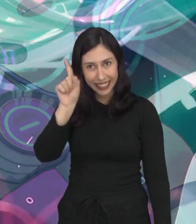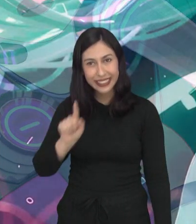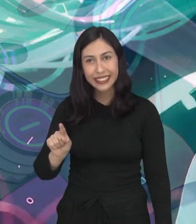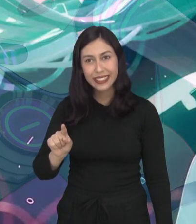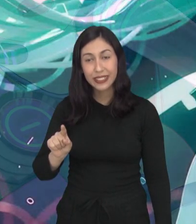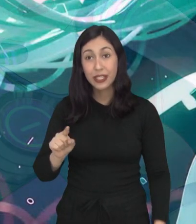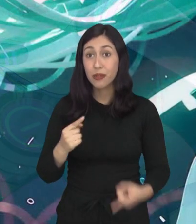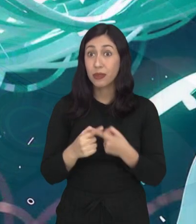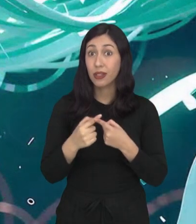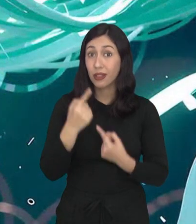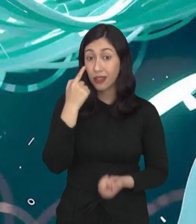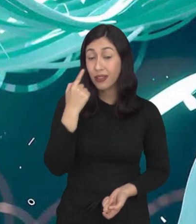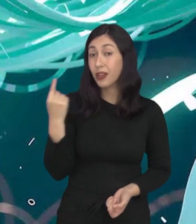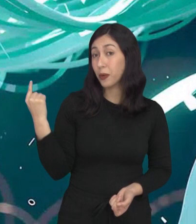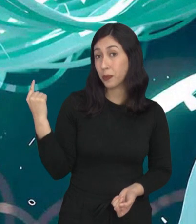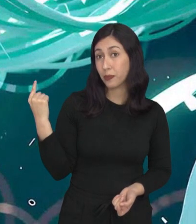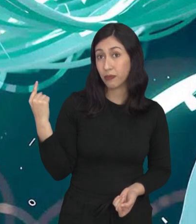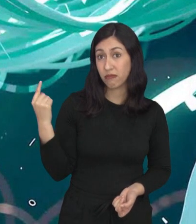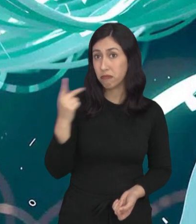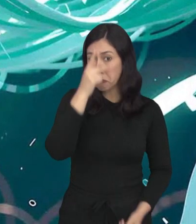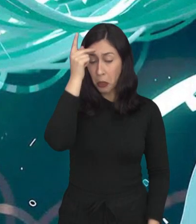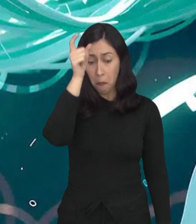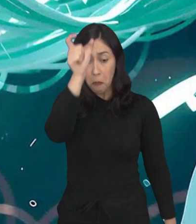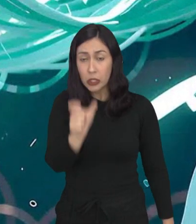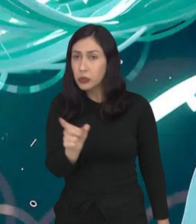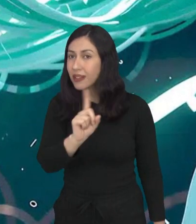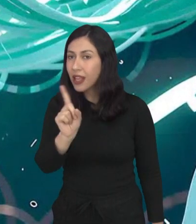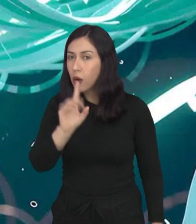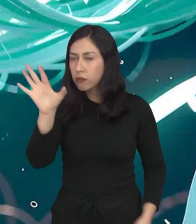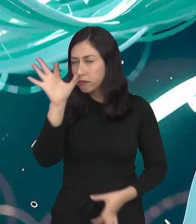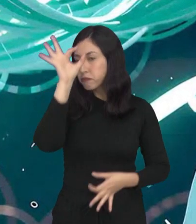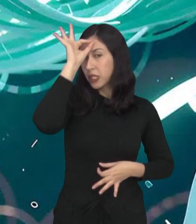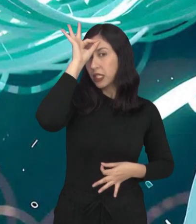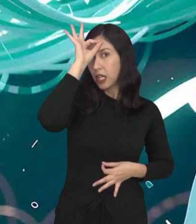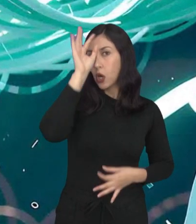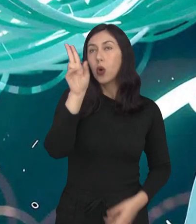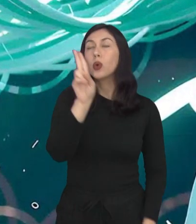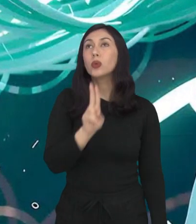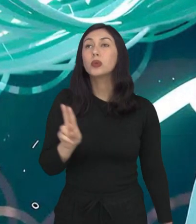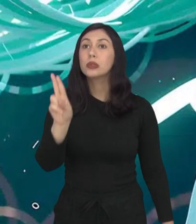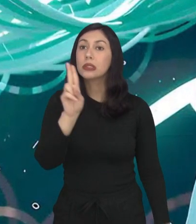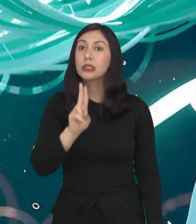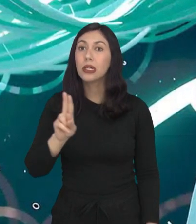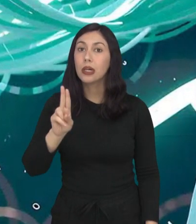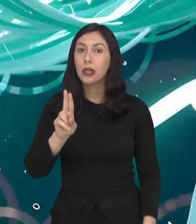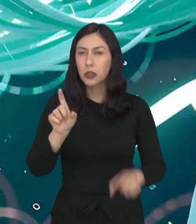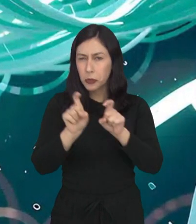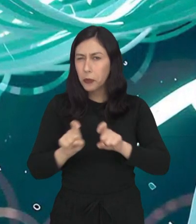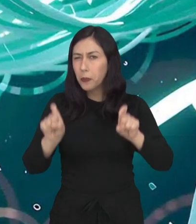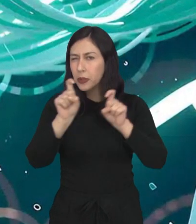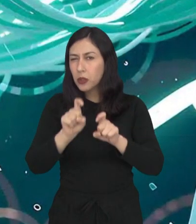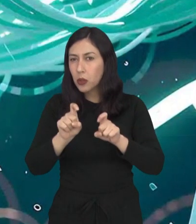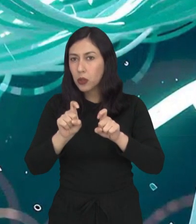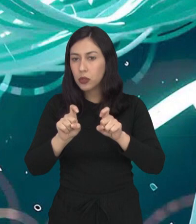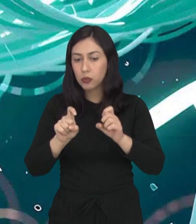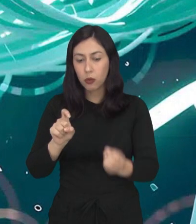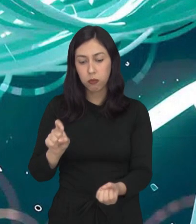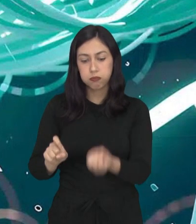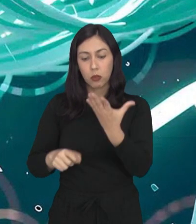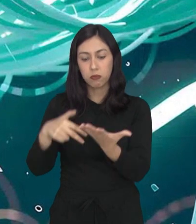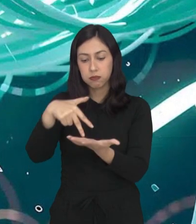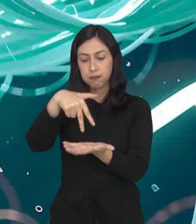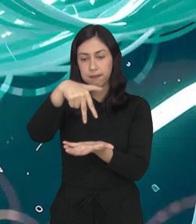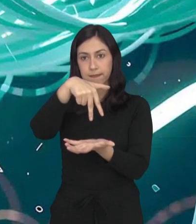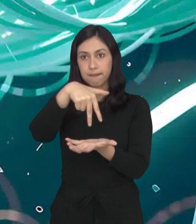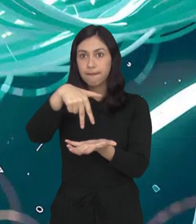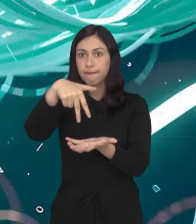aqueles personagens. Ela tem a mesma questão, entendeu? O show dela é com aquela parte da computação, com 3D e tudo mais. Então